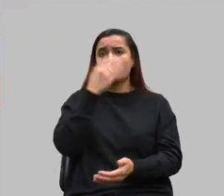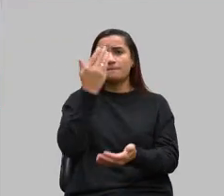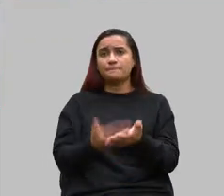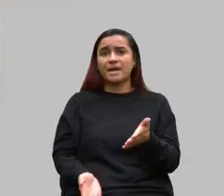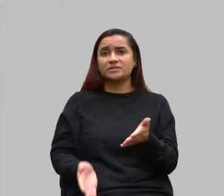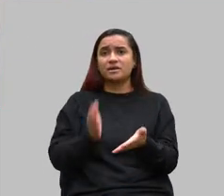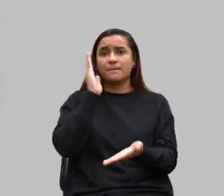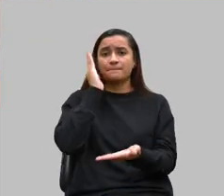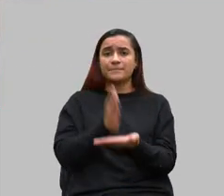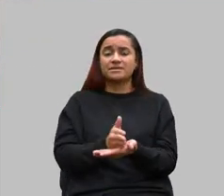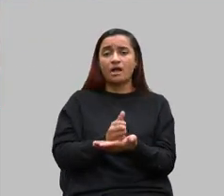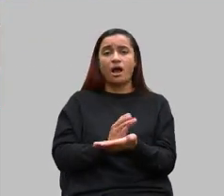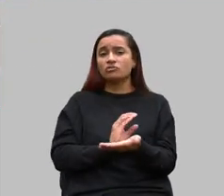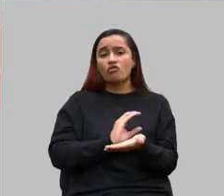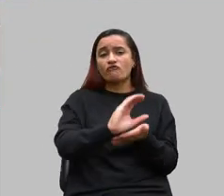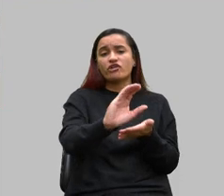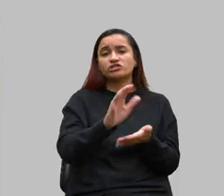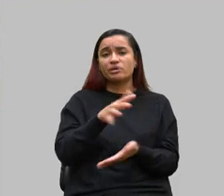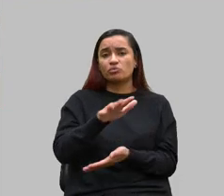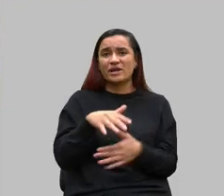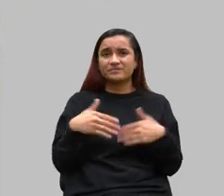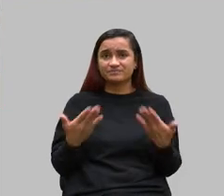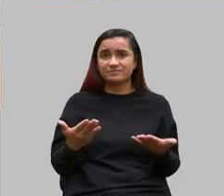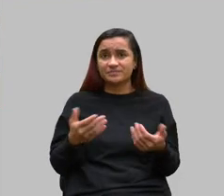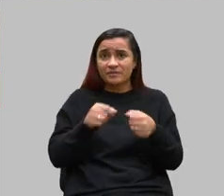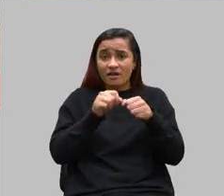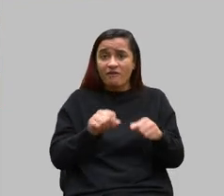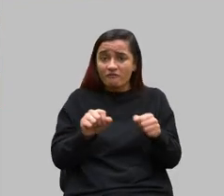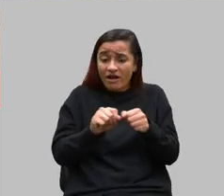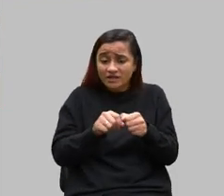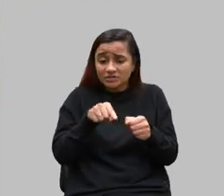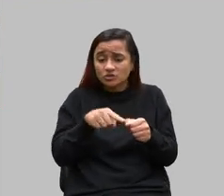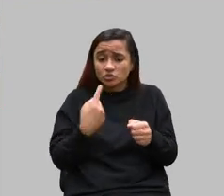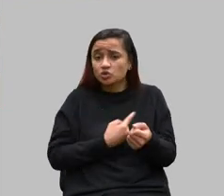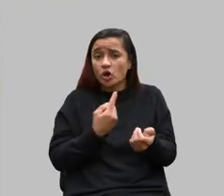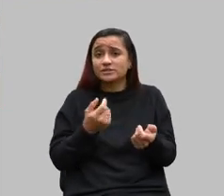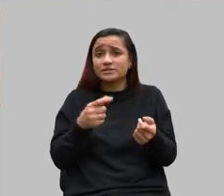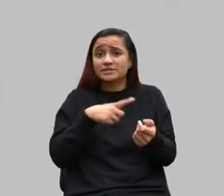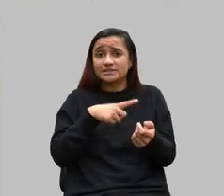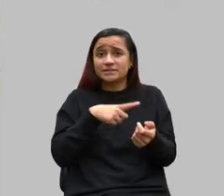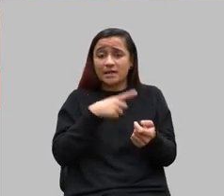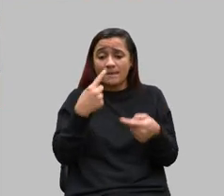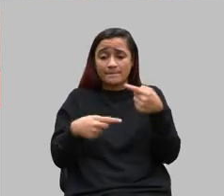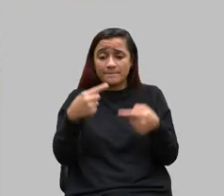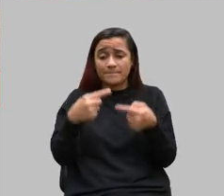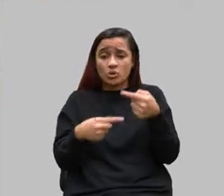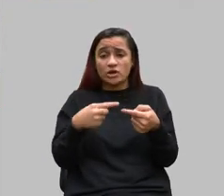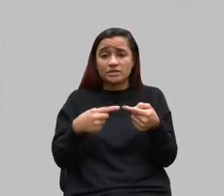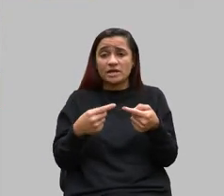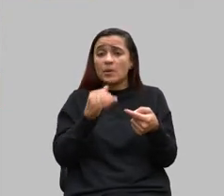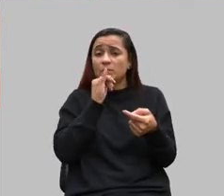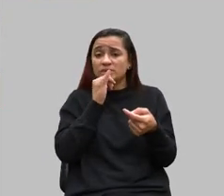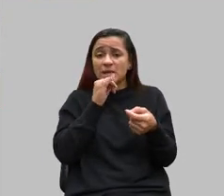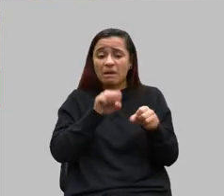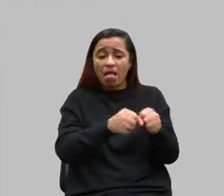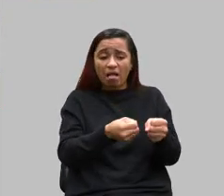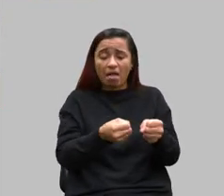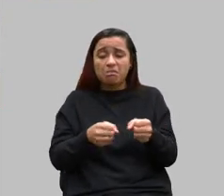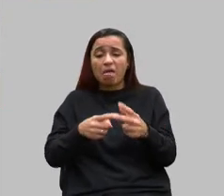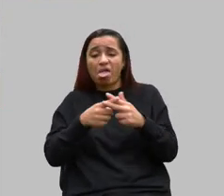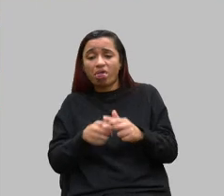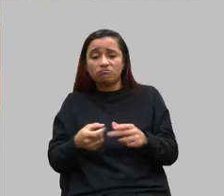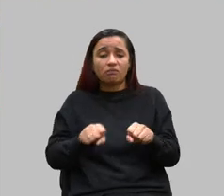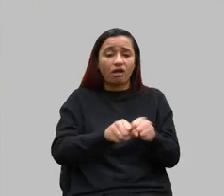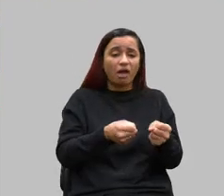investimentos médios isso faz com que nós tenhamos essa essa essa política de tapa buraco mesmo é é apagar